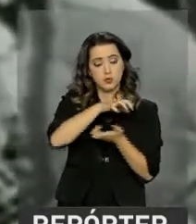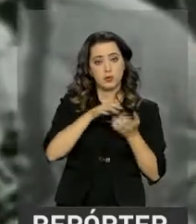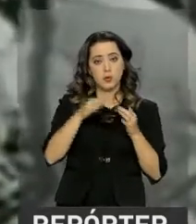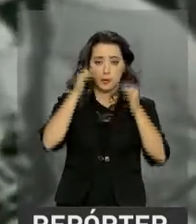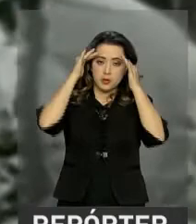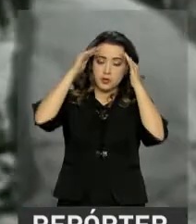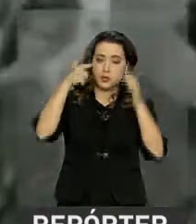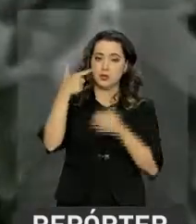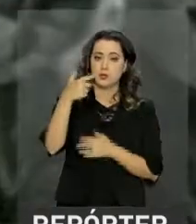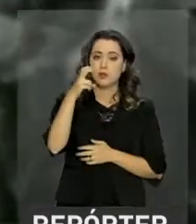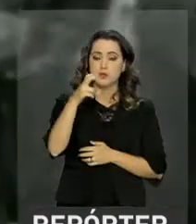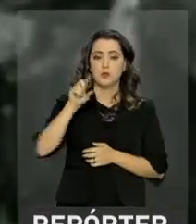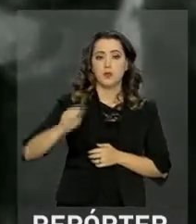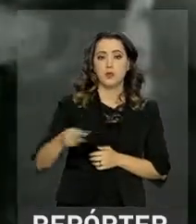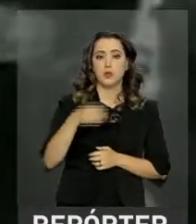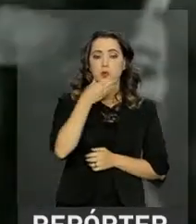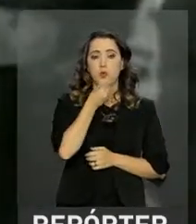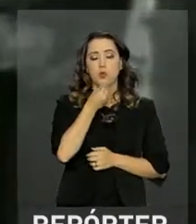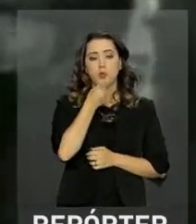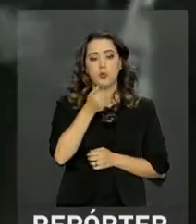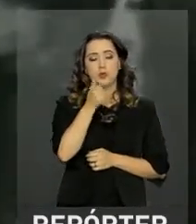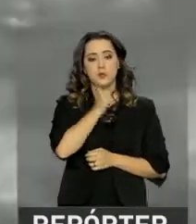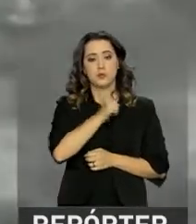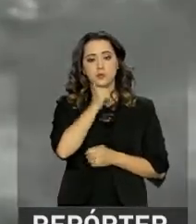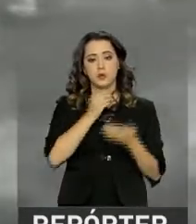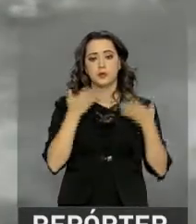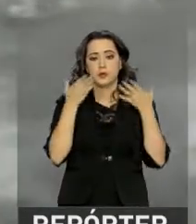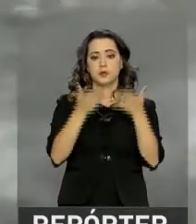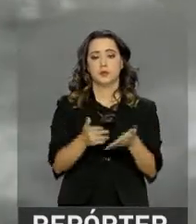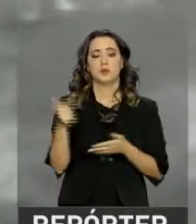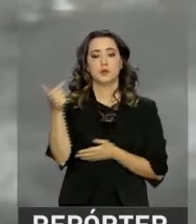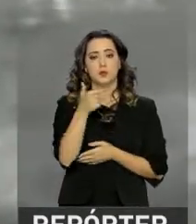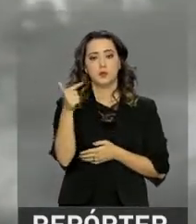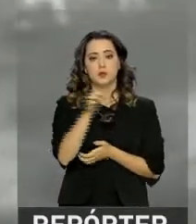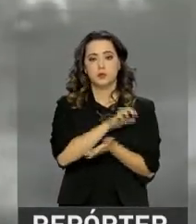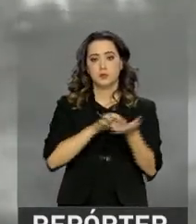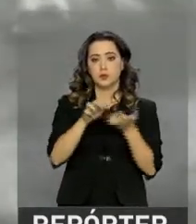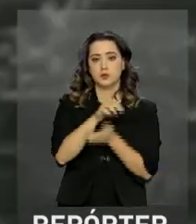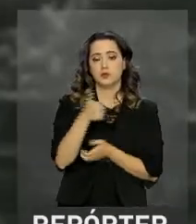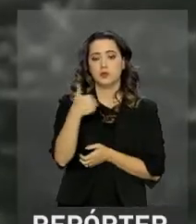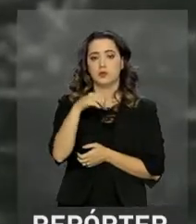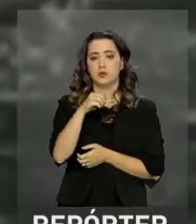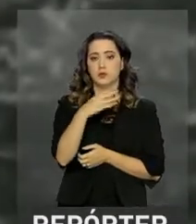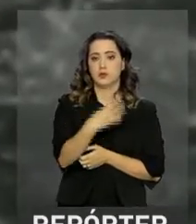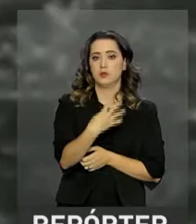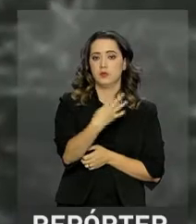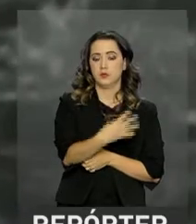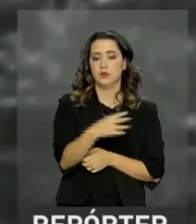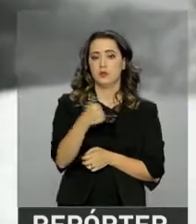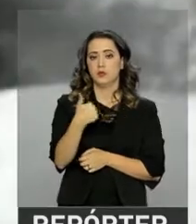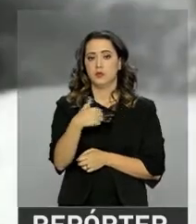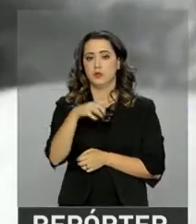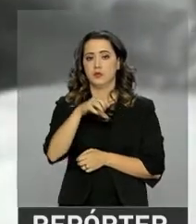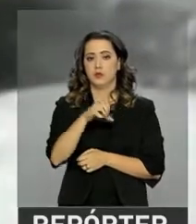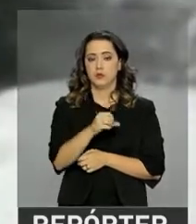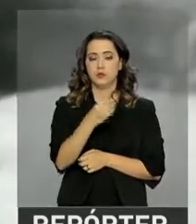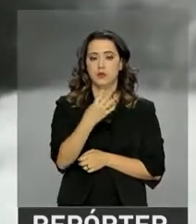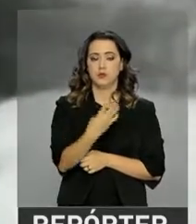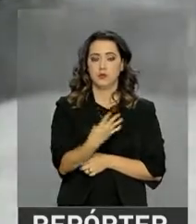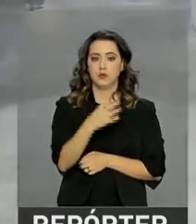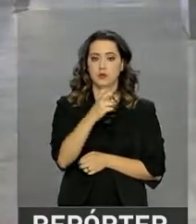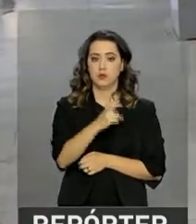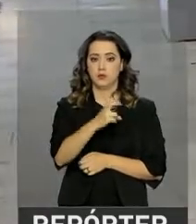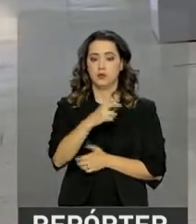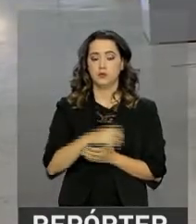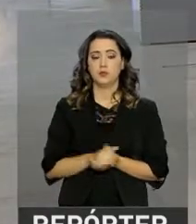mil homens e mulheres do Brasil que participaram da Segunda Guerra Mundial, entre 1944 e